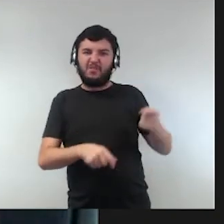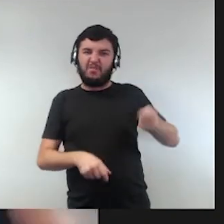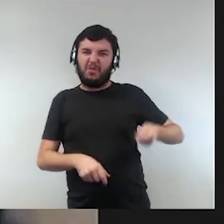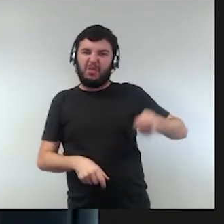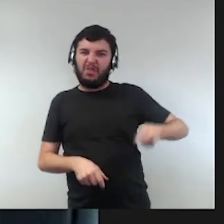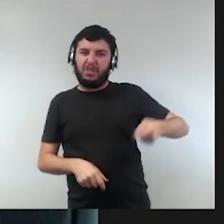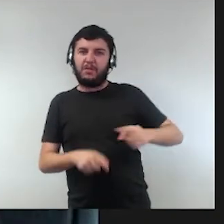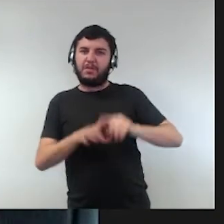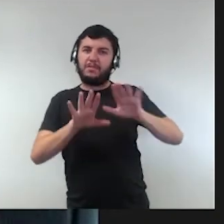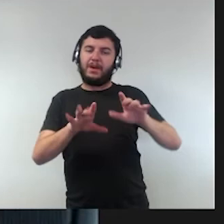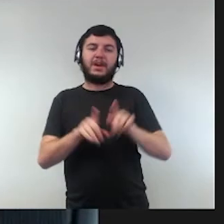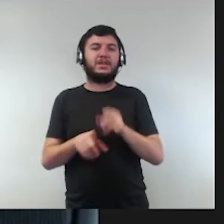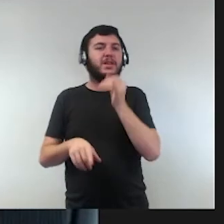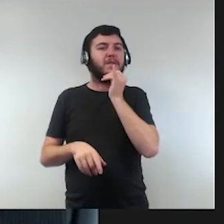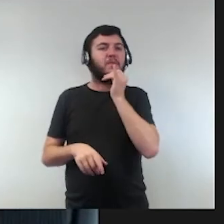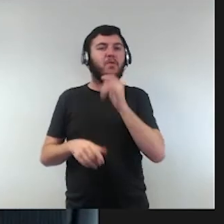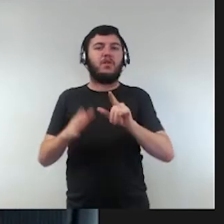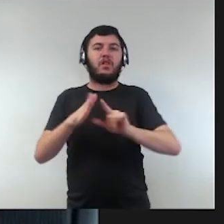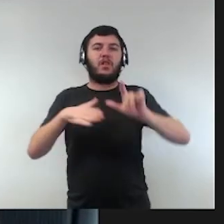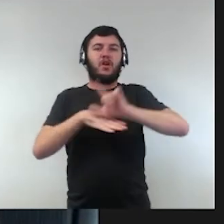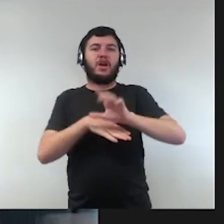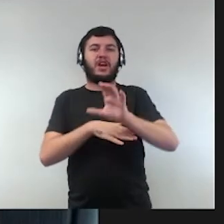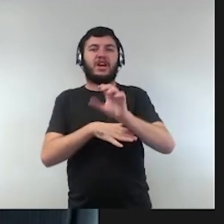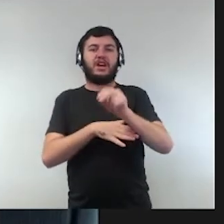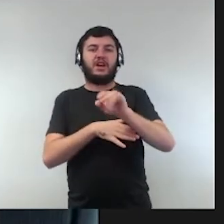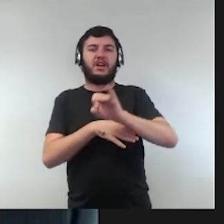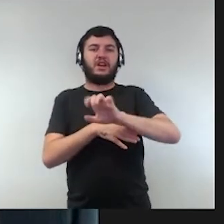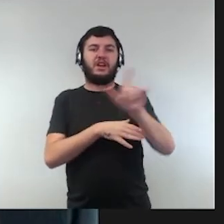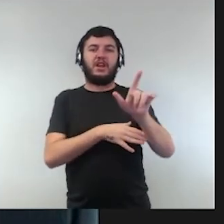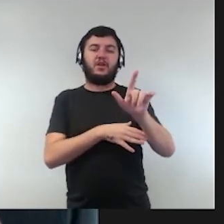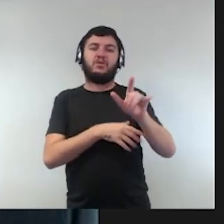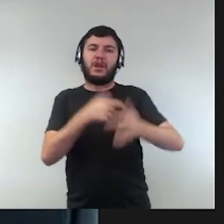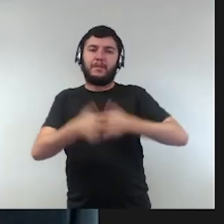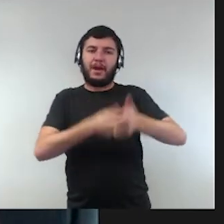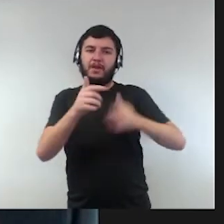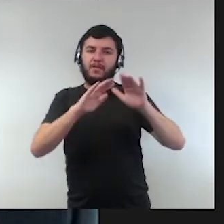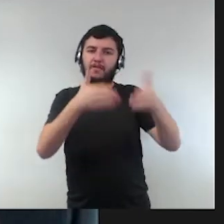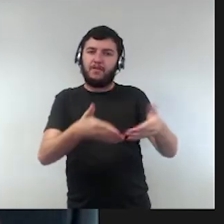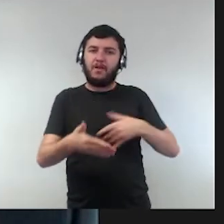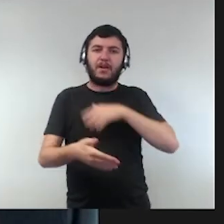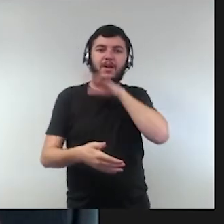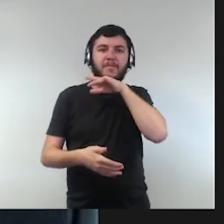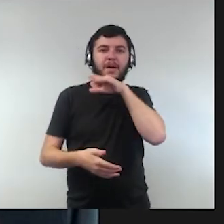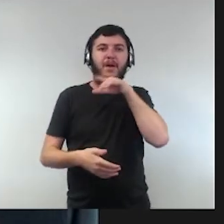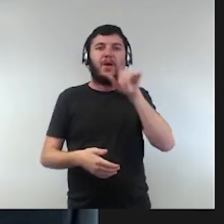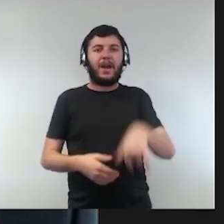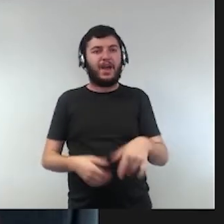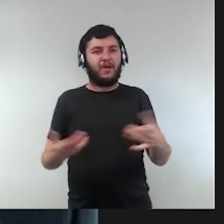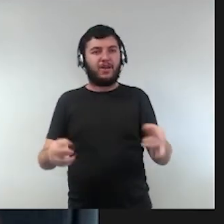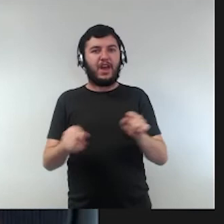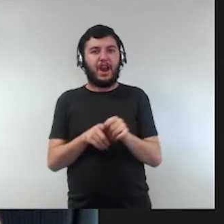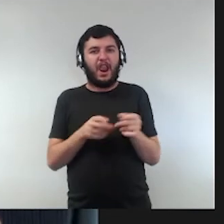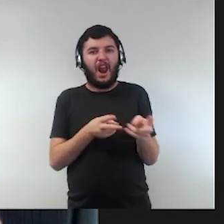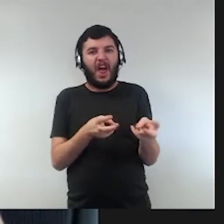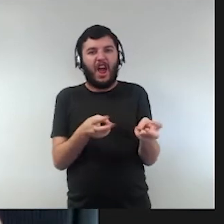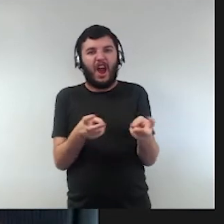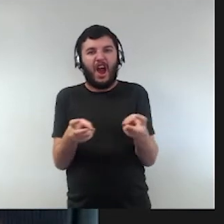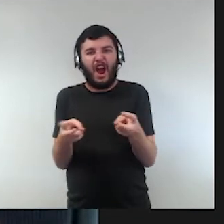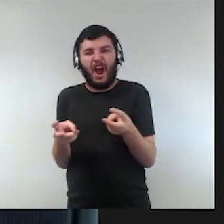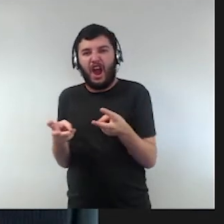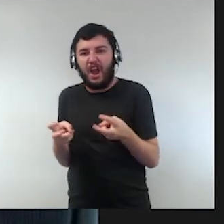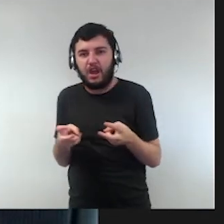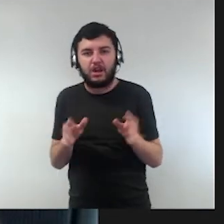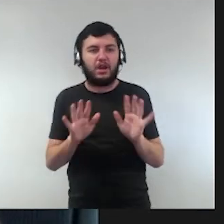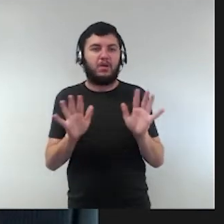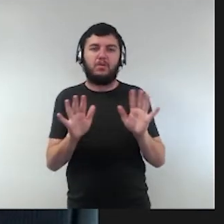canis, né, quem trabalha com os animais, são exploradores de matrizes? Não. Eu conheço vários casos que não são. Tratam muito bem